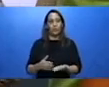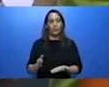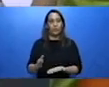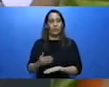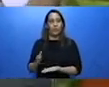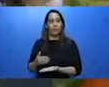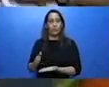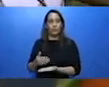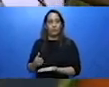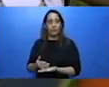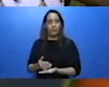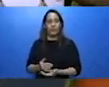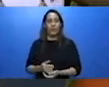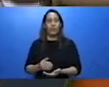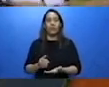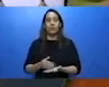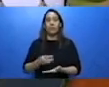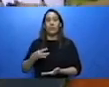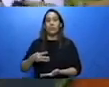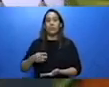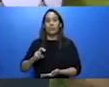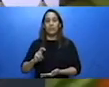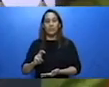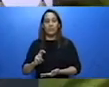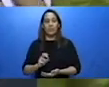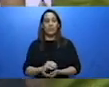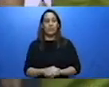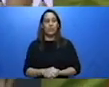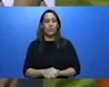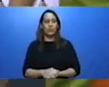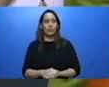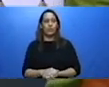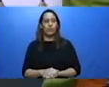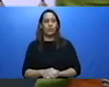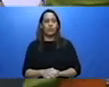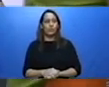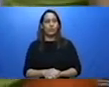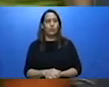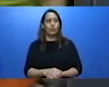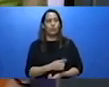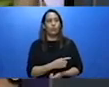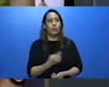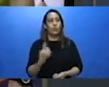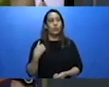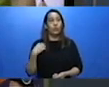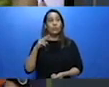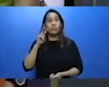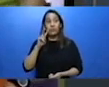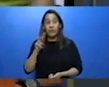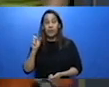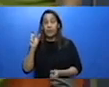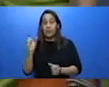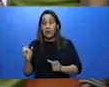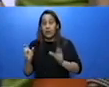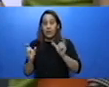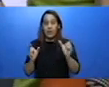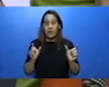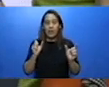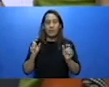apostila. E lá na página 35, nós vamos ver palavras